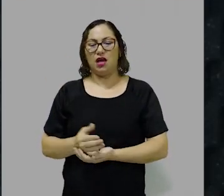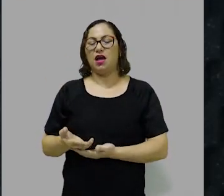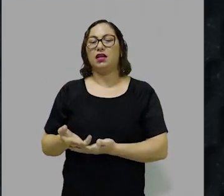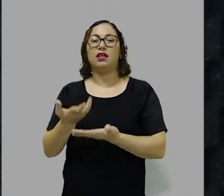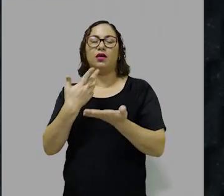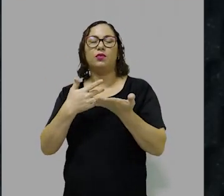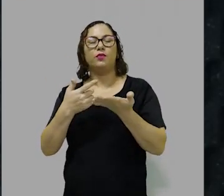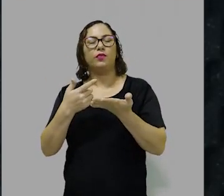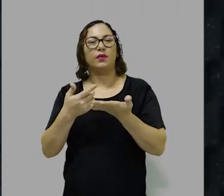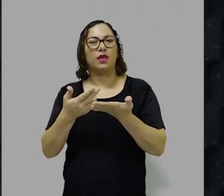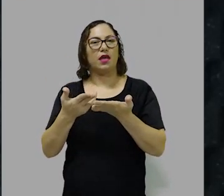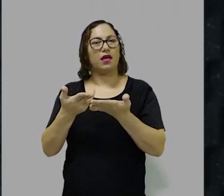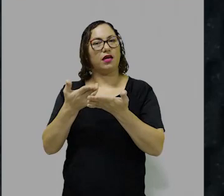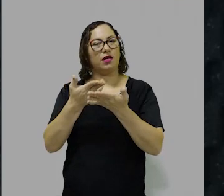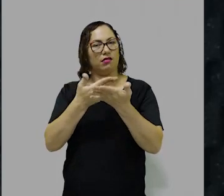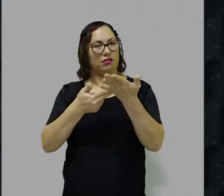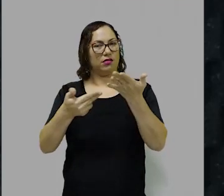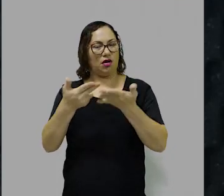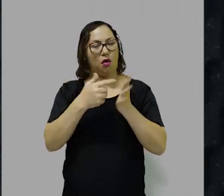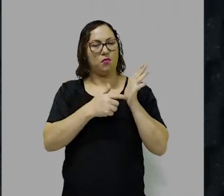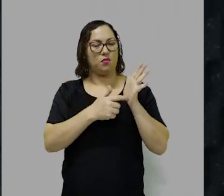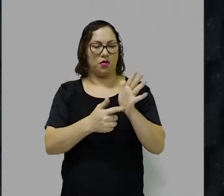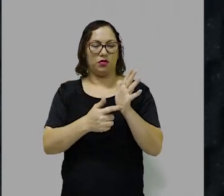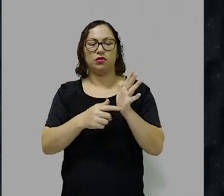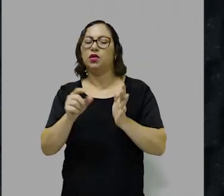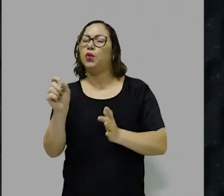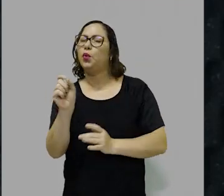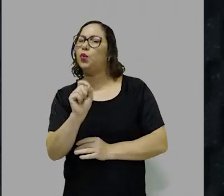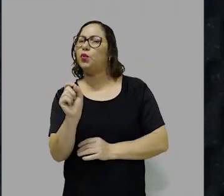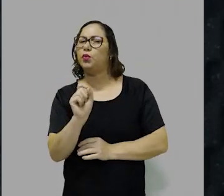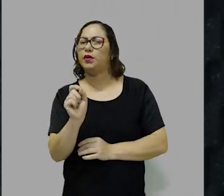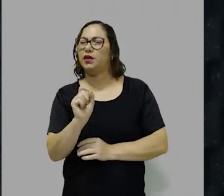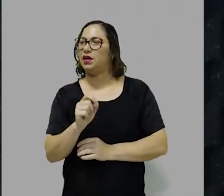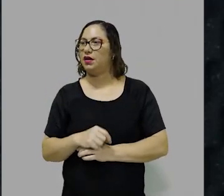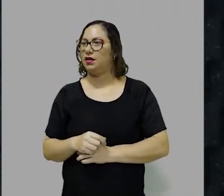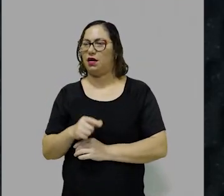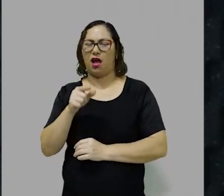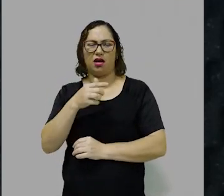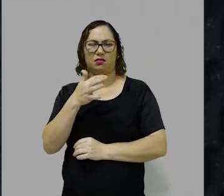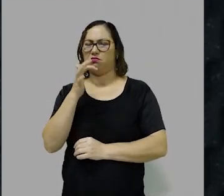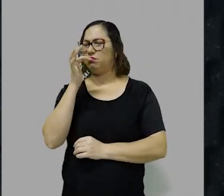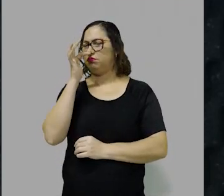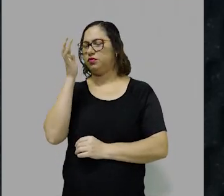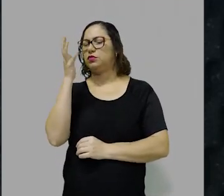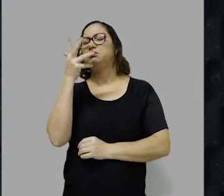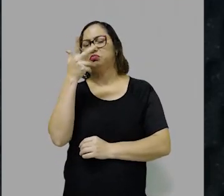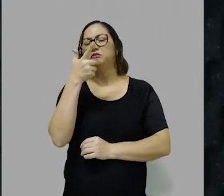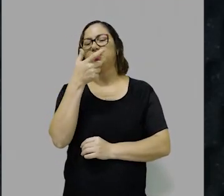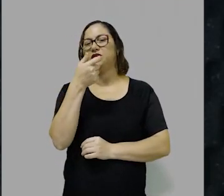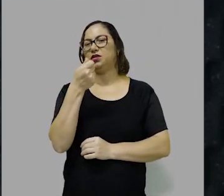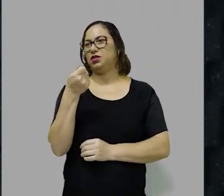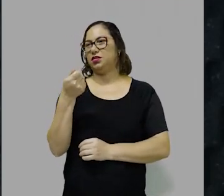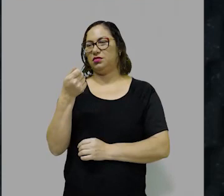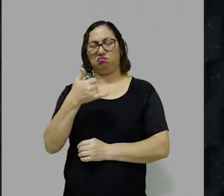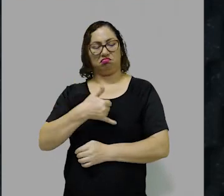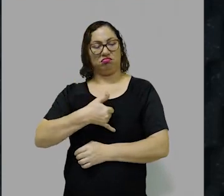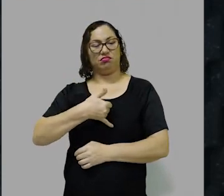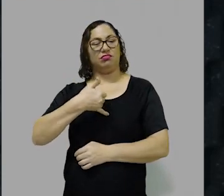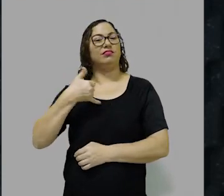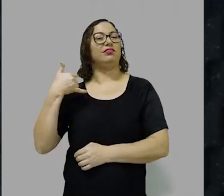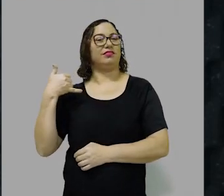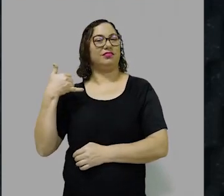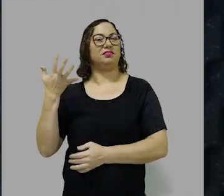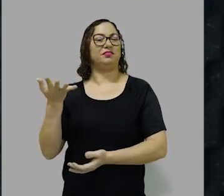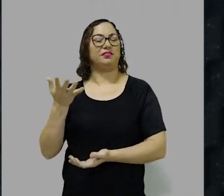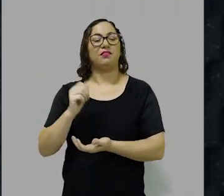grafismo, perdão, em imagem, em um cartaz, o que é essa Art Nouveau. Vocês estão vendo? Eu acho muito bonita, é de uma elegância fantástica. E